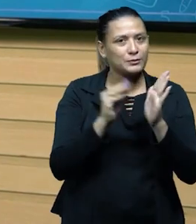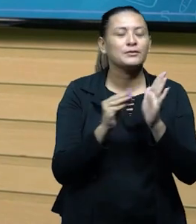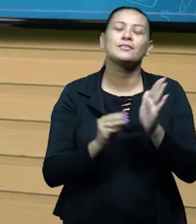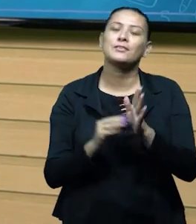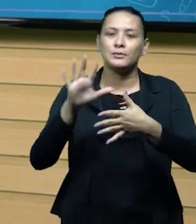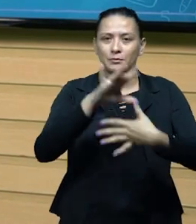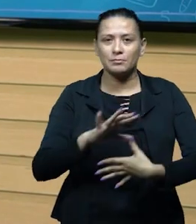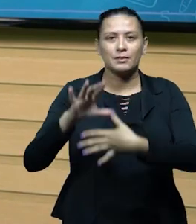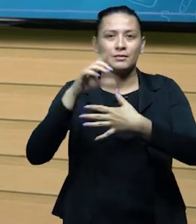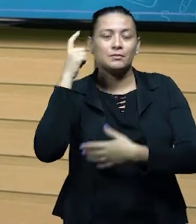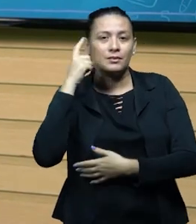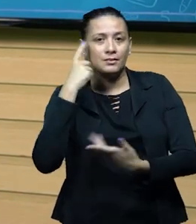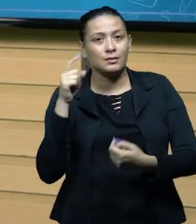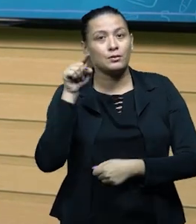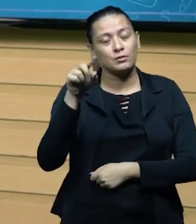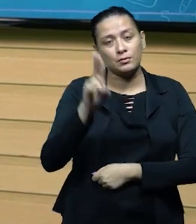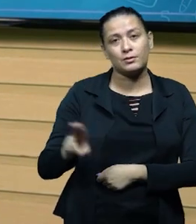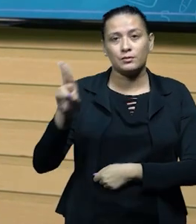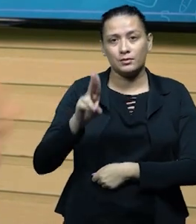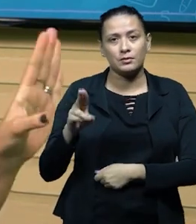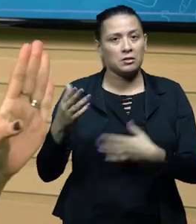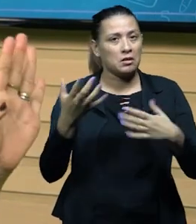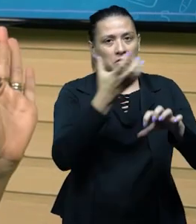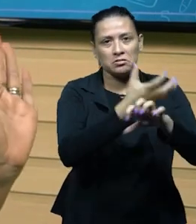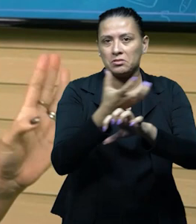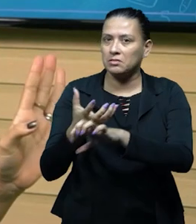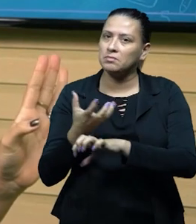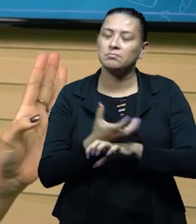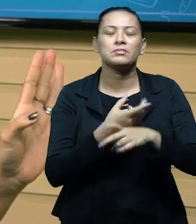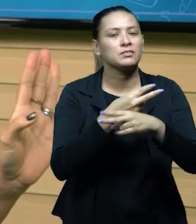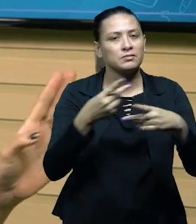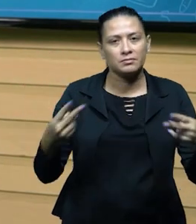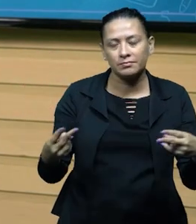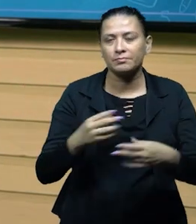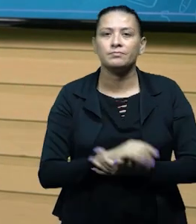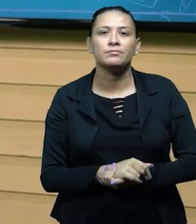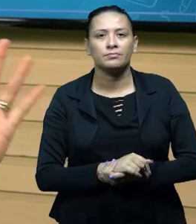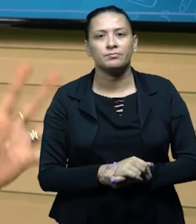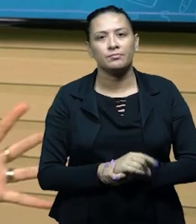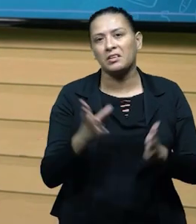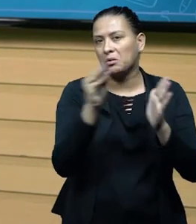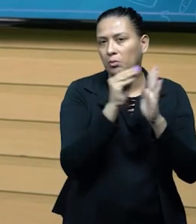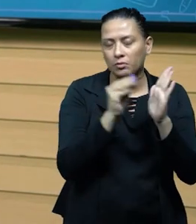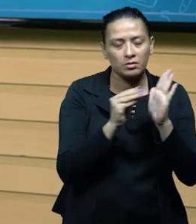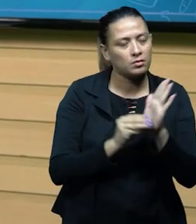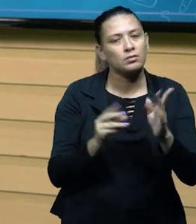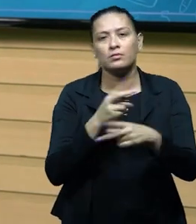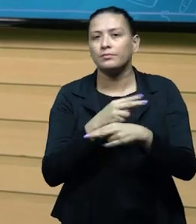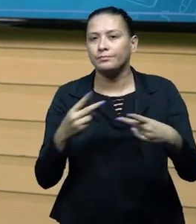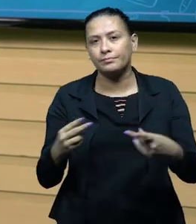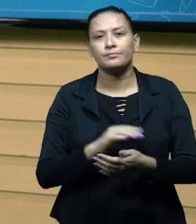esse assunto de mapas mentais porque vocês também podem utilizar em qualquer disciplina qualquer componente